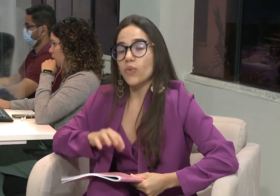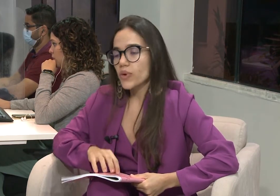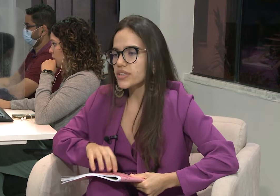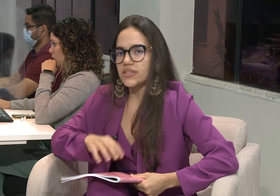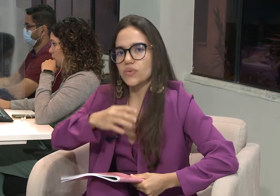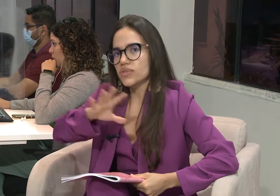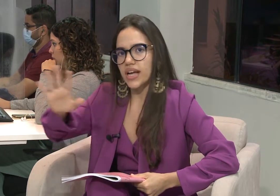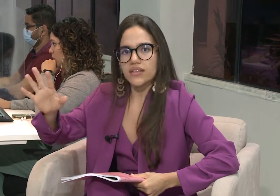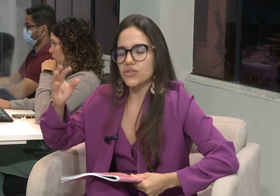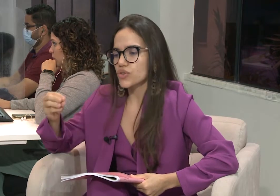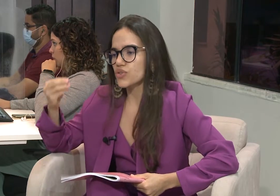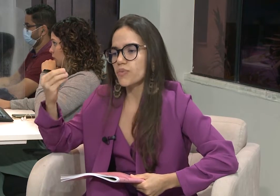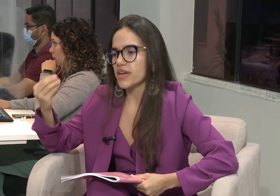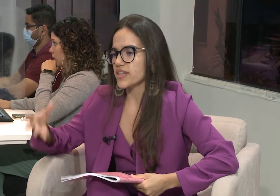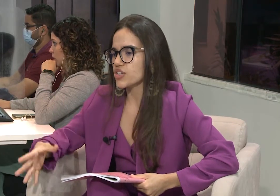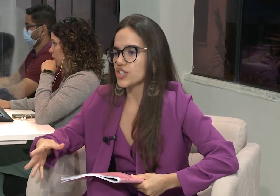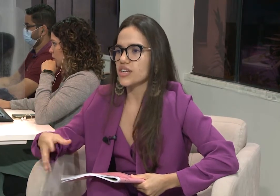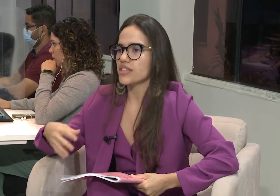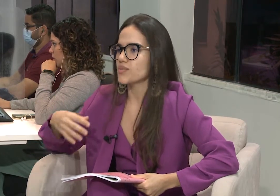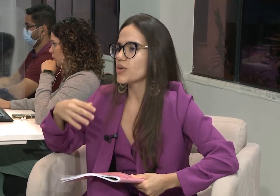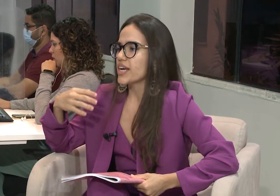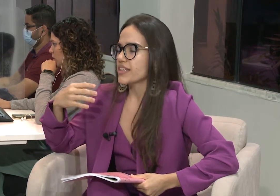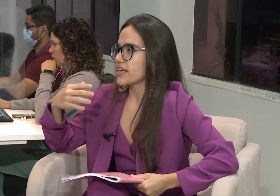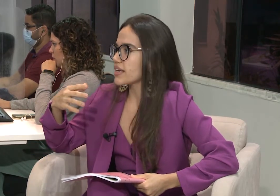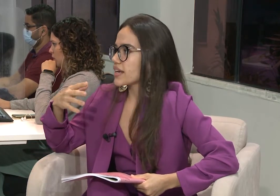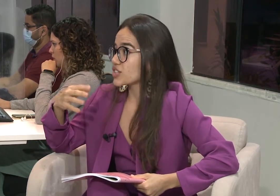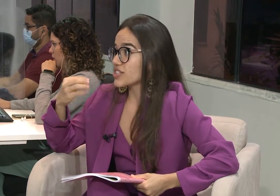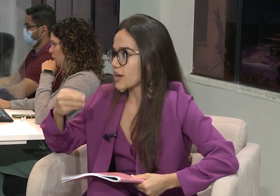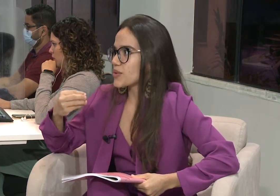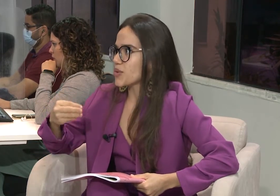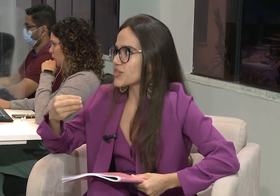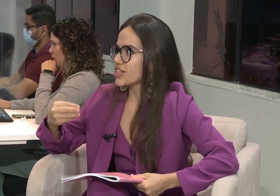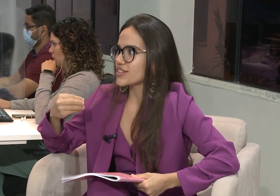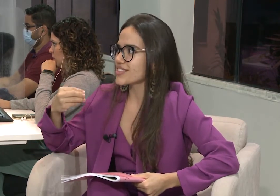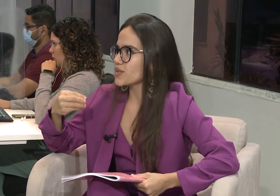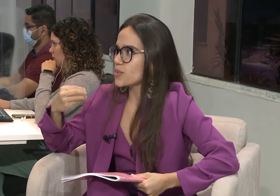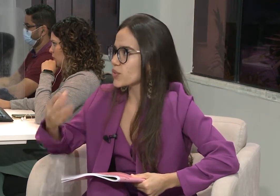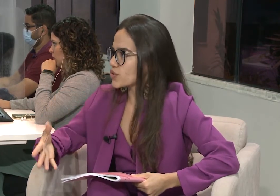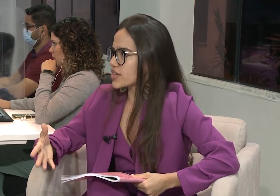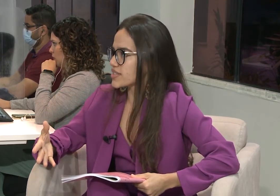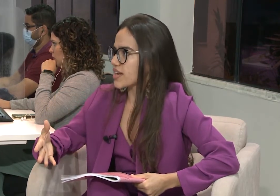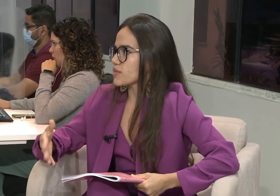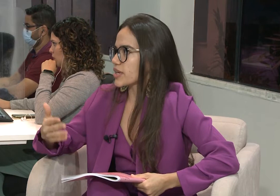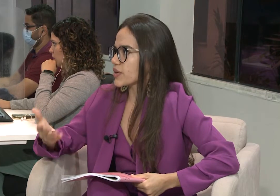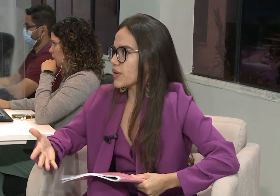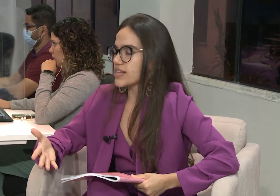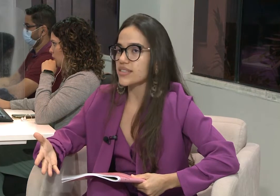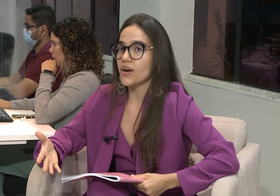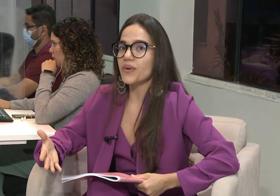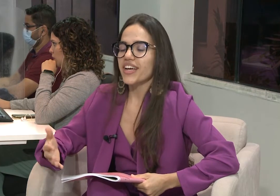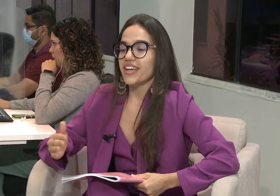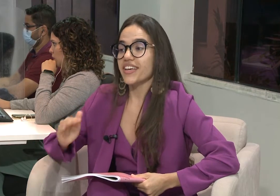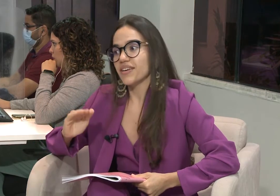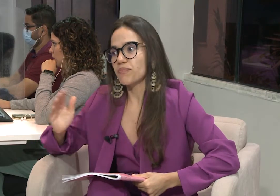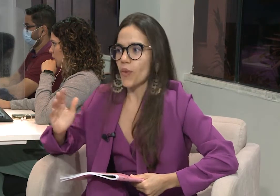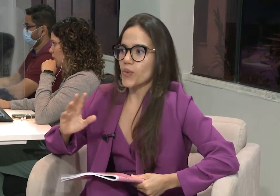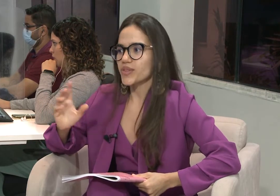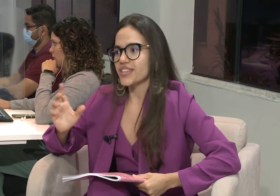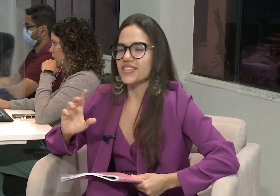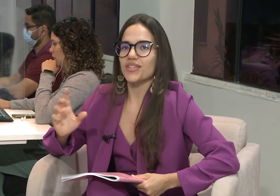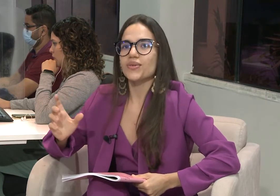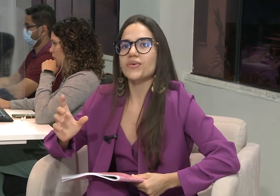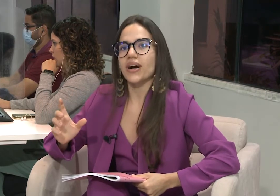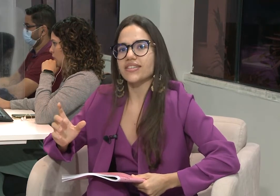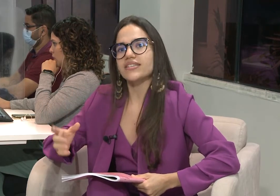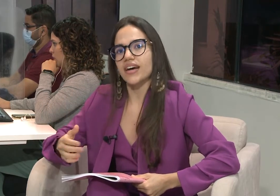né? Muitas são usadas hoje no paisagismo, né? Que a gente sabe que hoje tem sido muito utilizado para decoração e que pouco